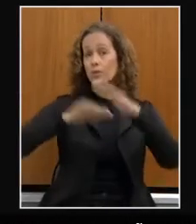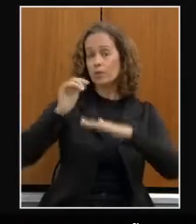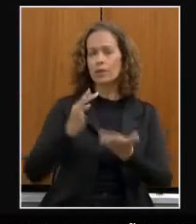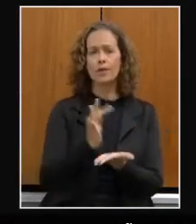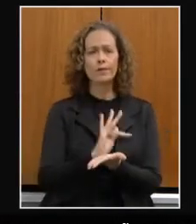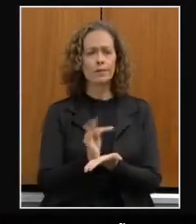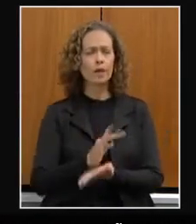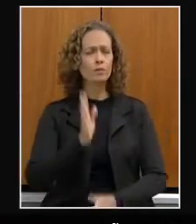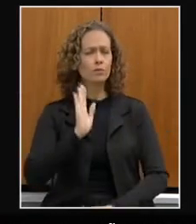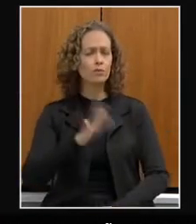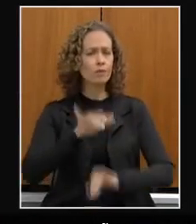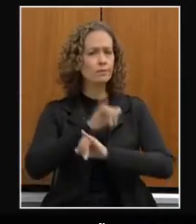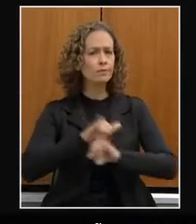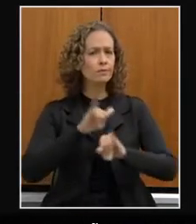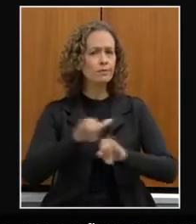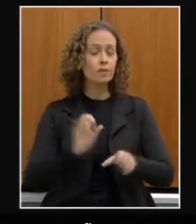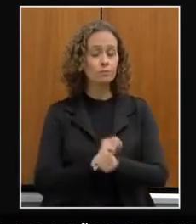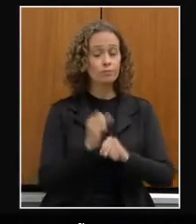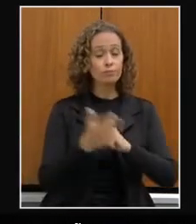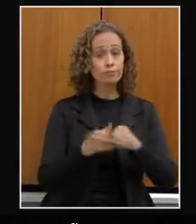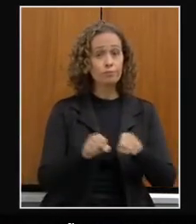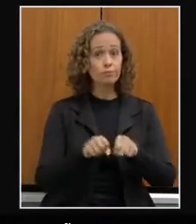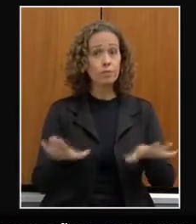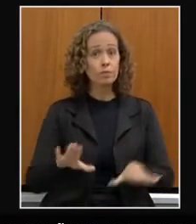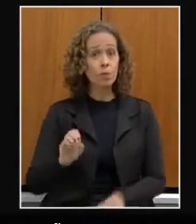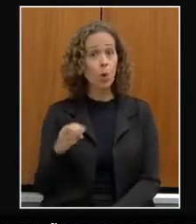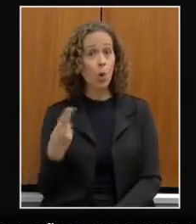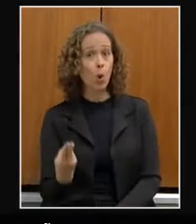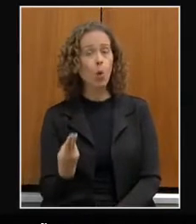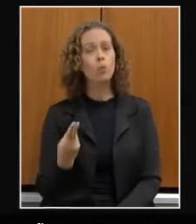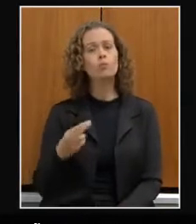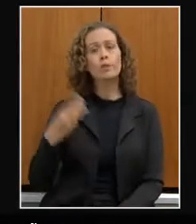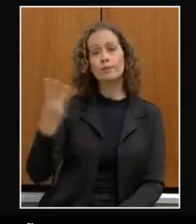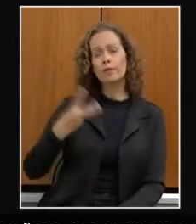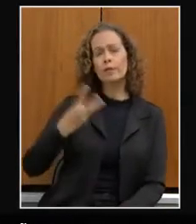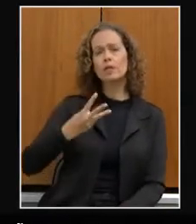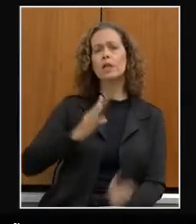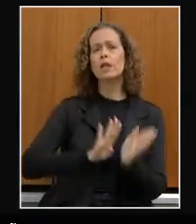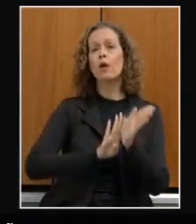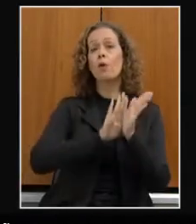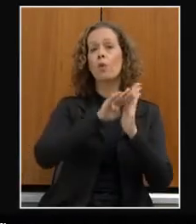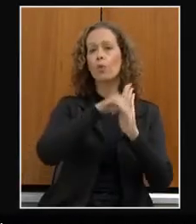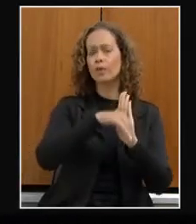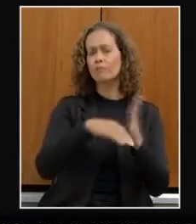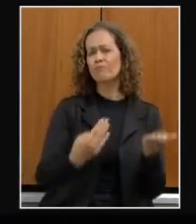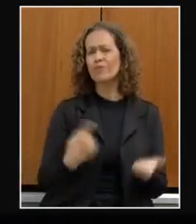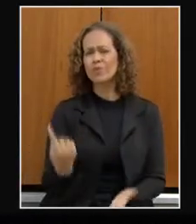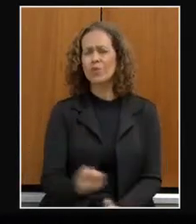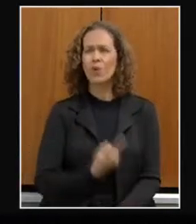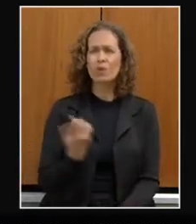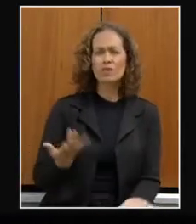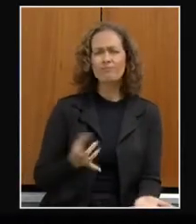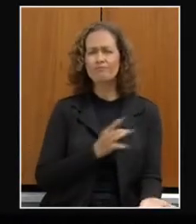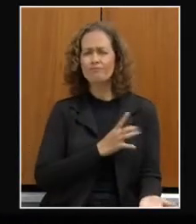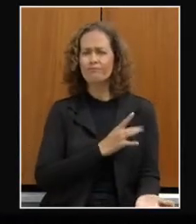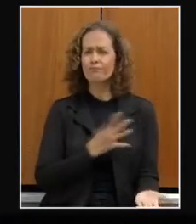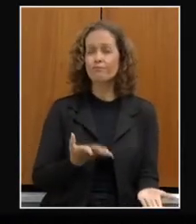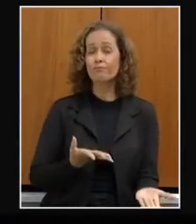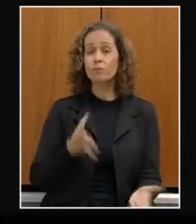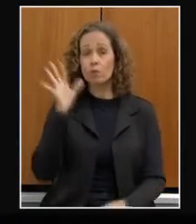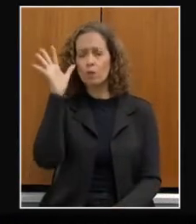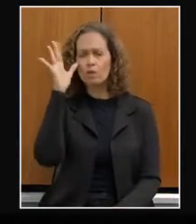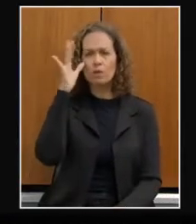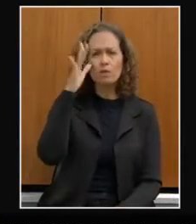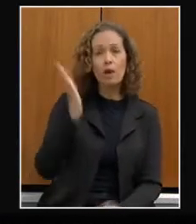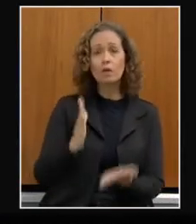recrudescimento da pandemia ou uma terceira onda e ficamos muito temerários com relação a isso tenho observado que muitos municípios